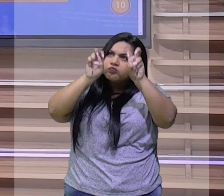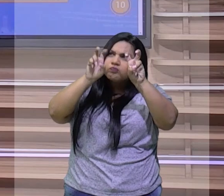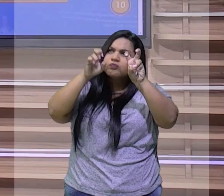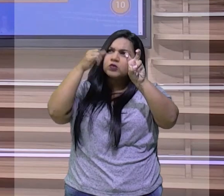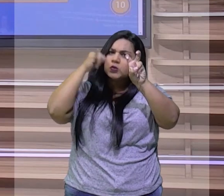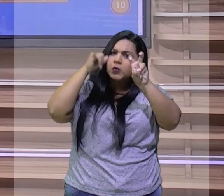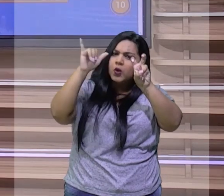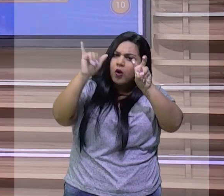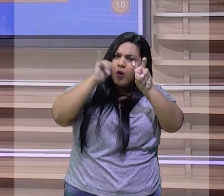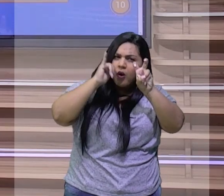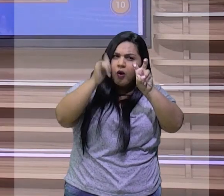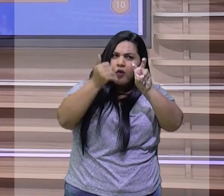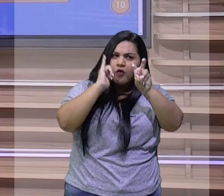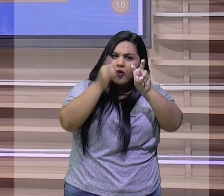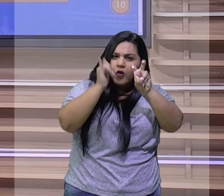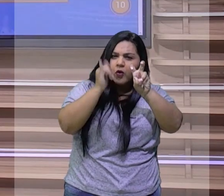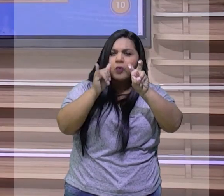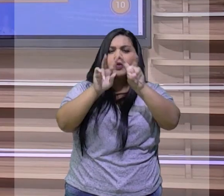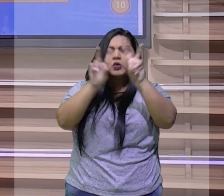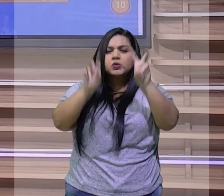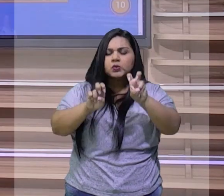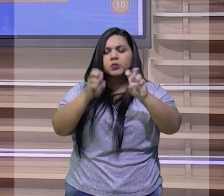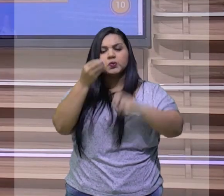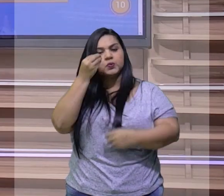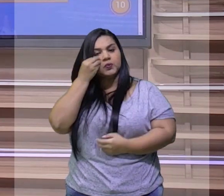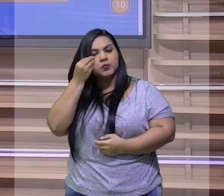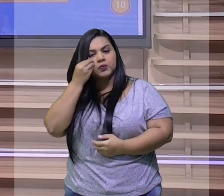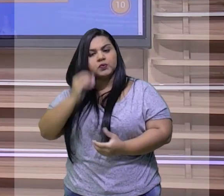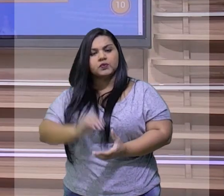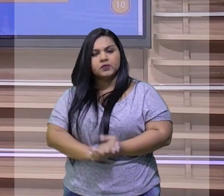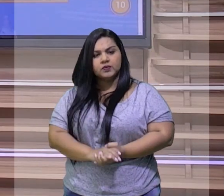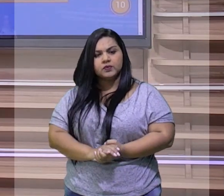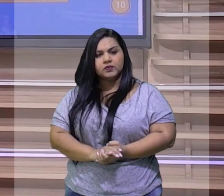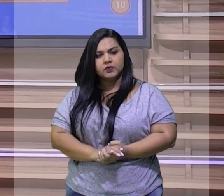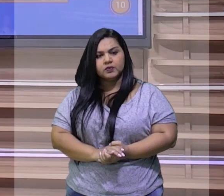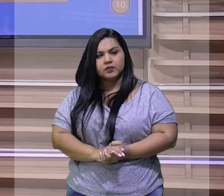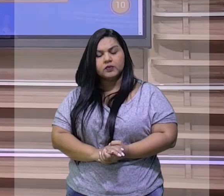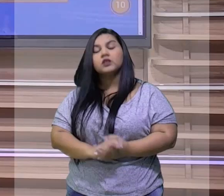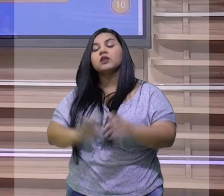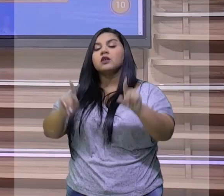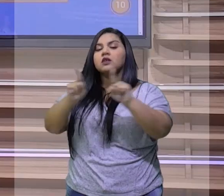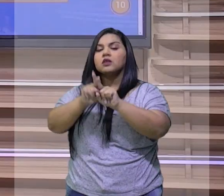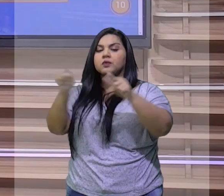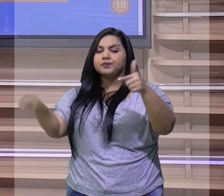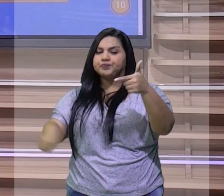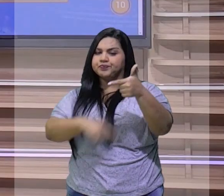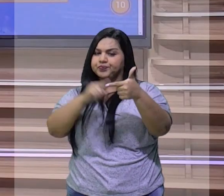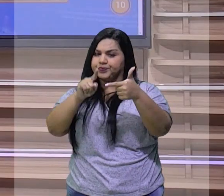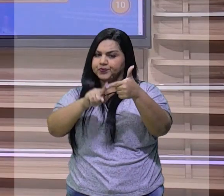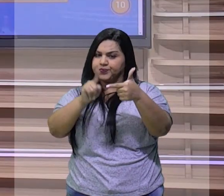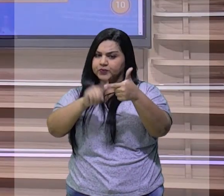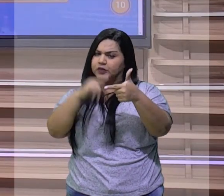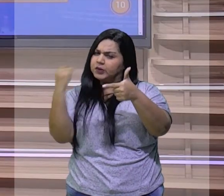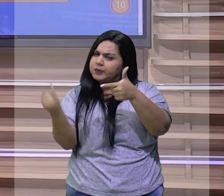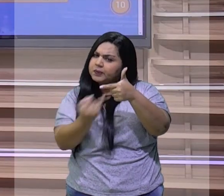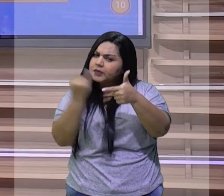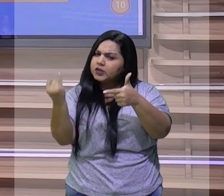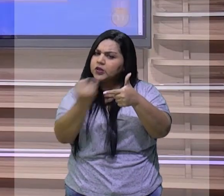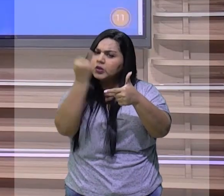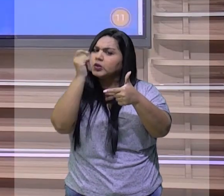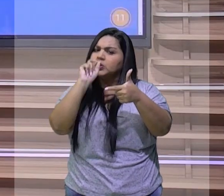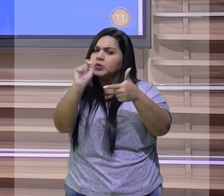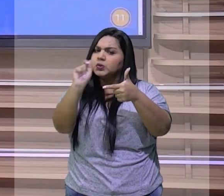outros elementos que a gente vai observar. Aí eu coloquei o segundo elemento também muito importante, que é a legenda.